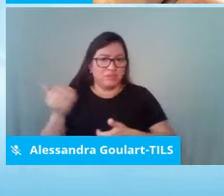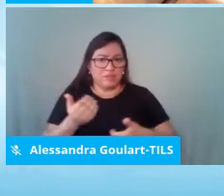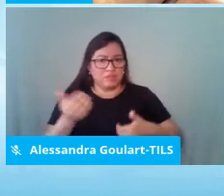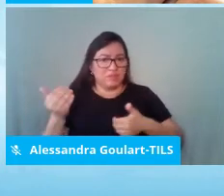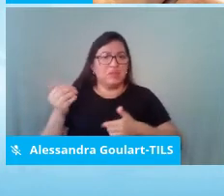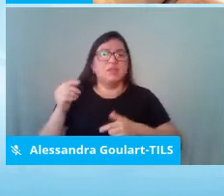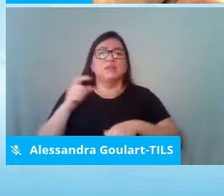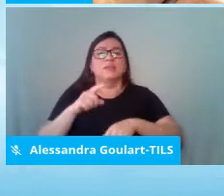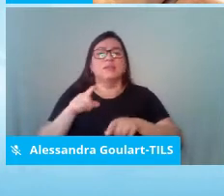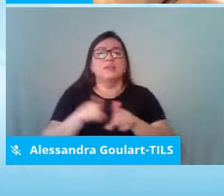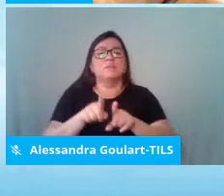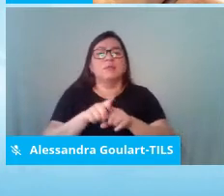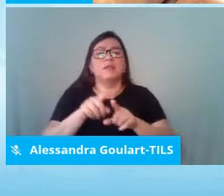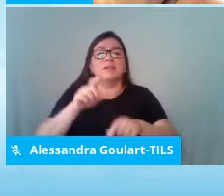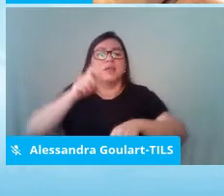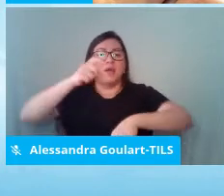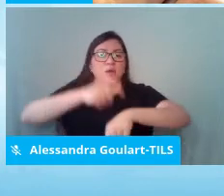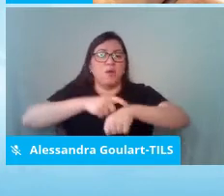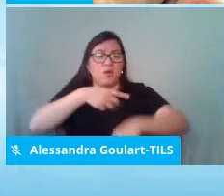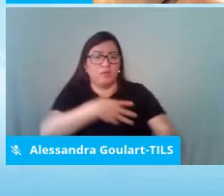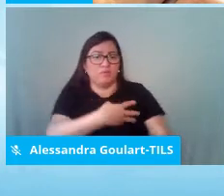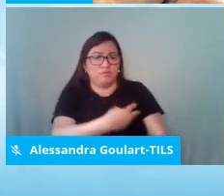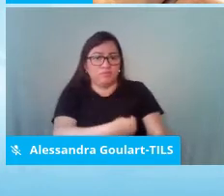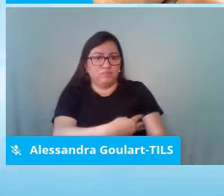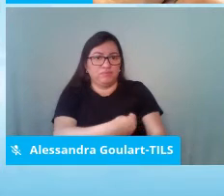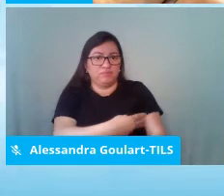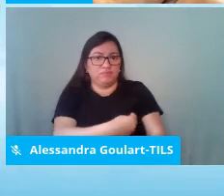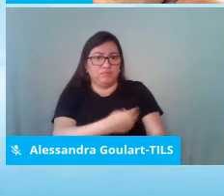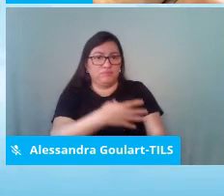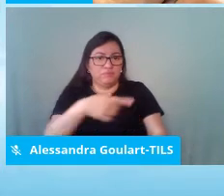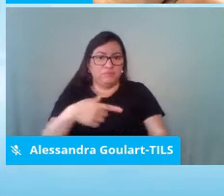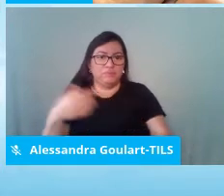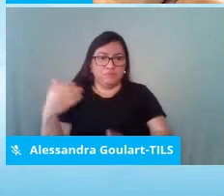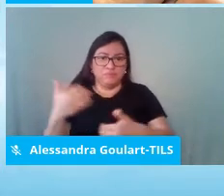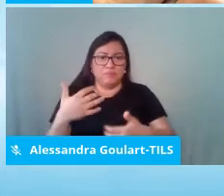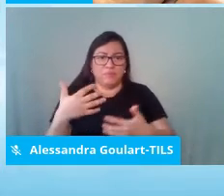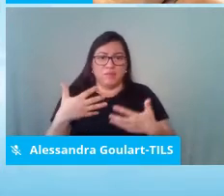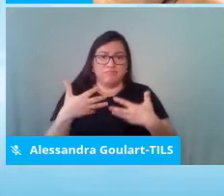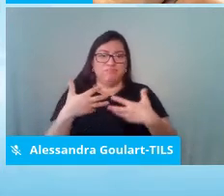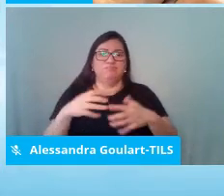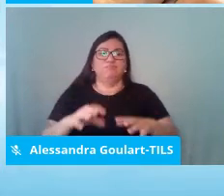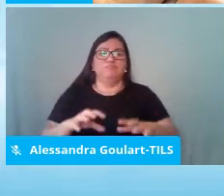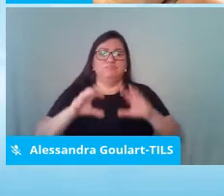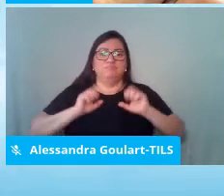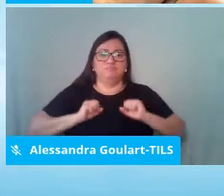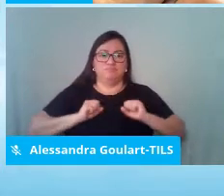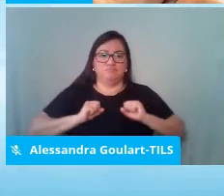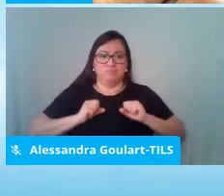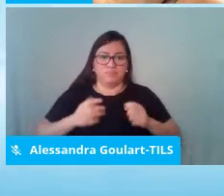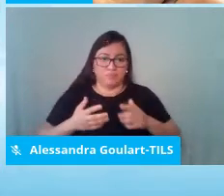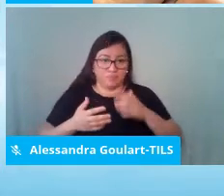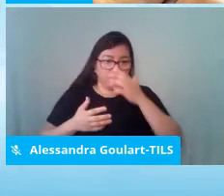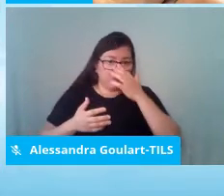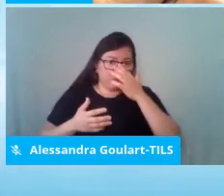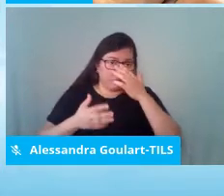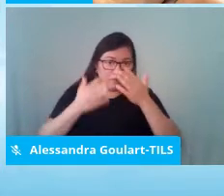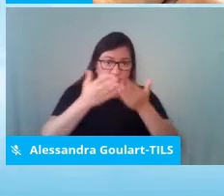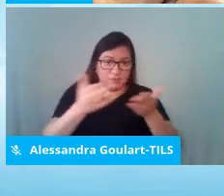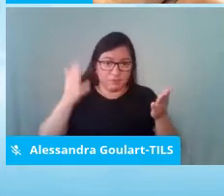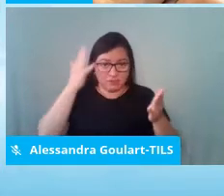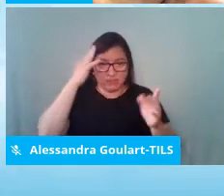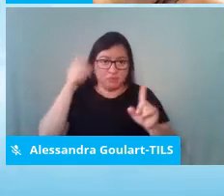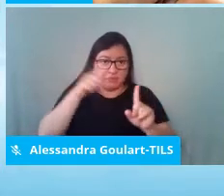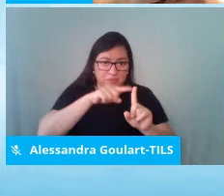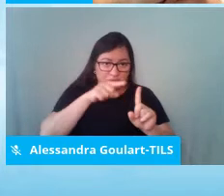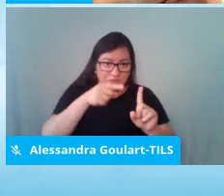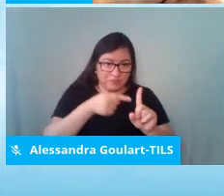amamentação. Nós temos que ter presente que uma gestante que troca de parceiro né?